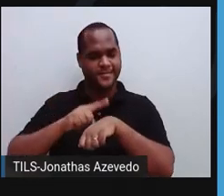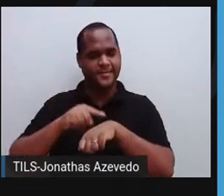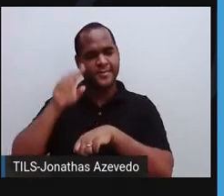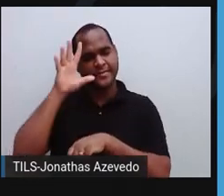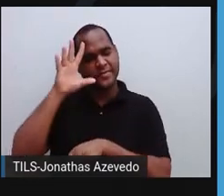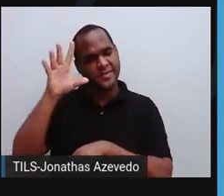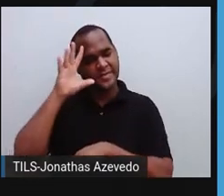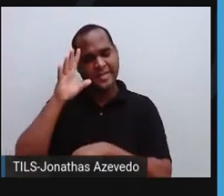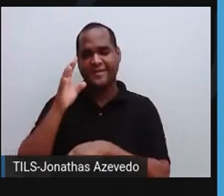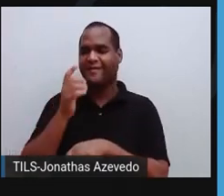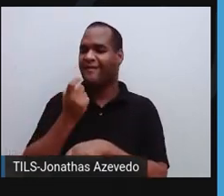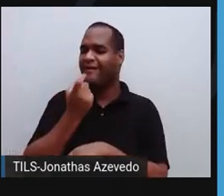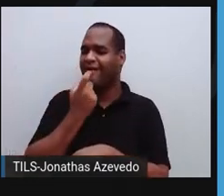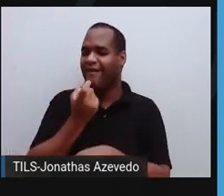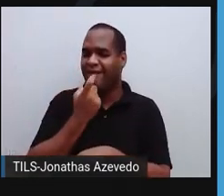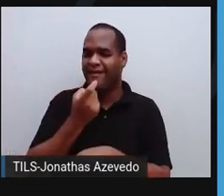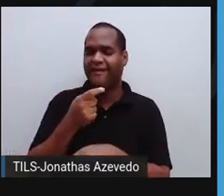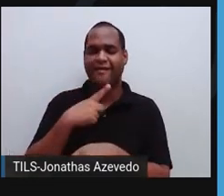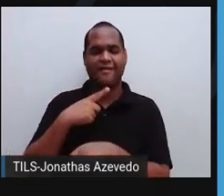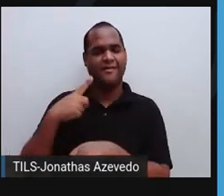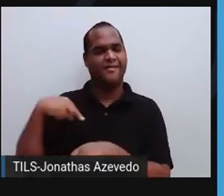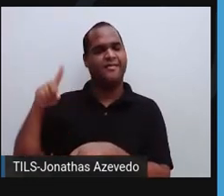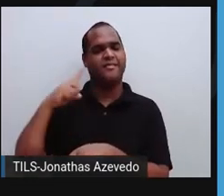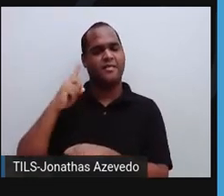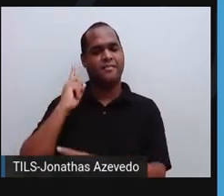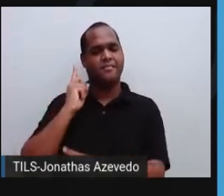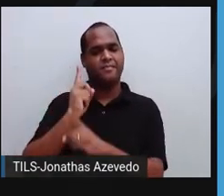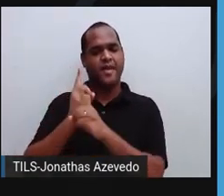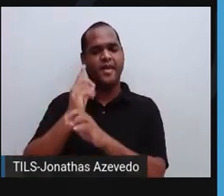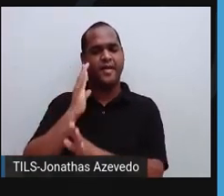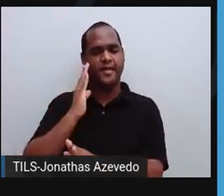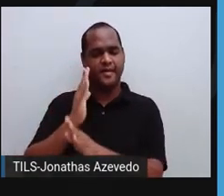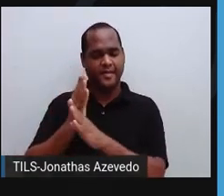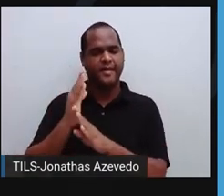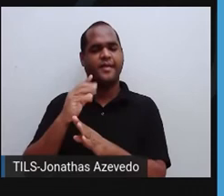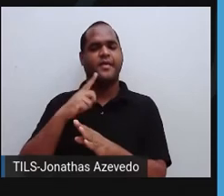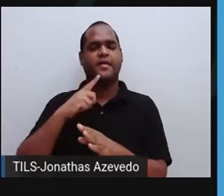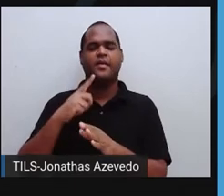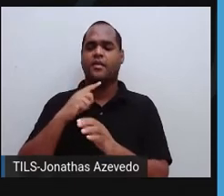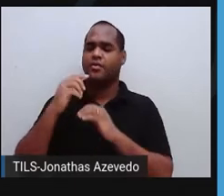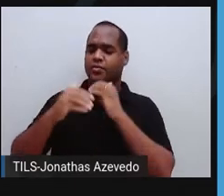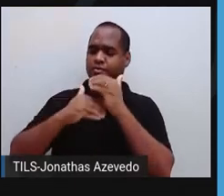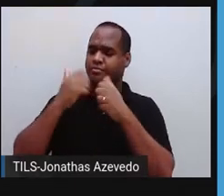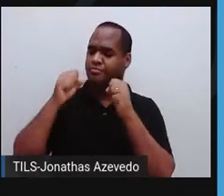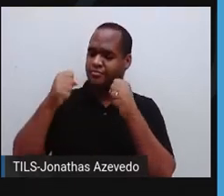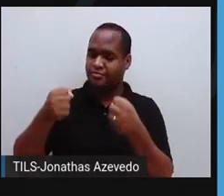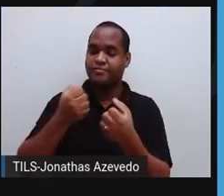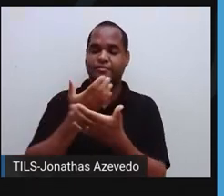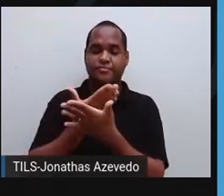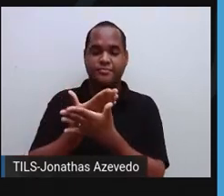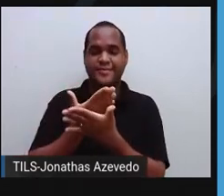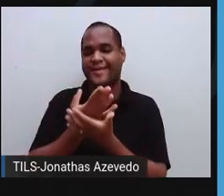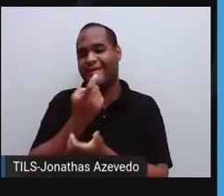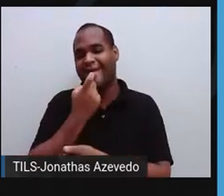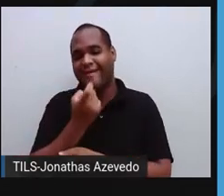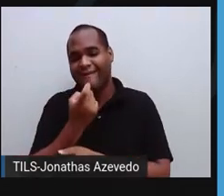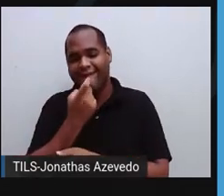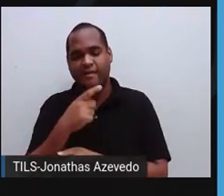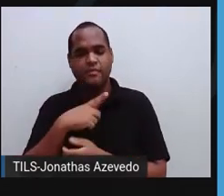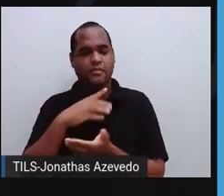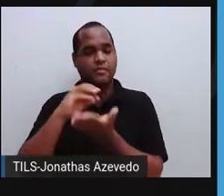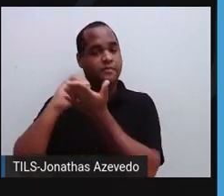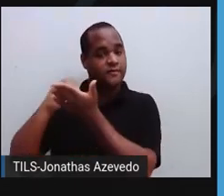fósseis, os fósseis foram grandes evidências para o estudo da evolução. Fósseis são restos,